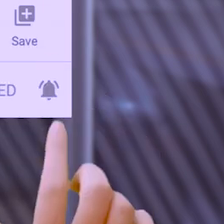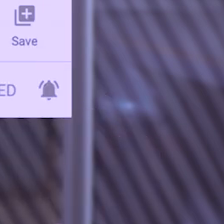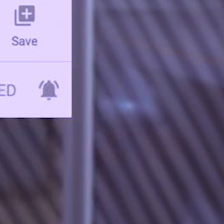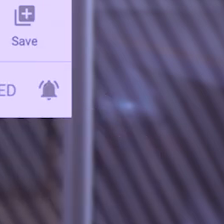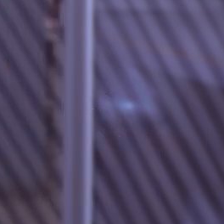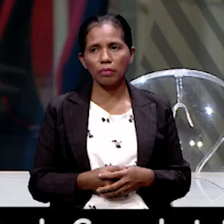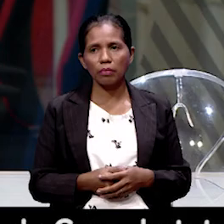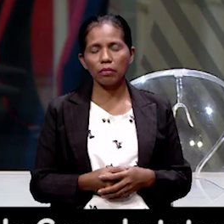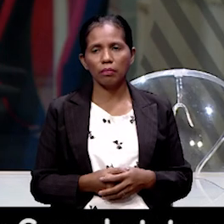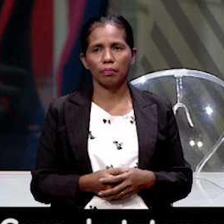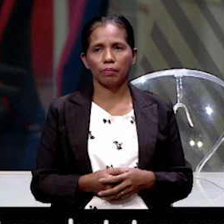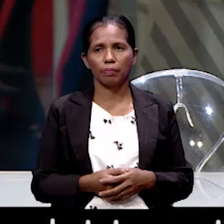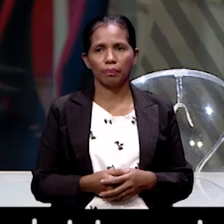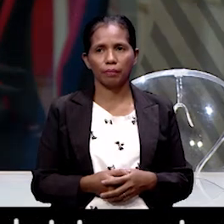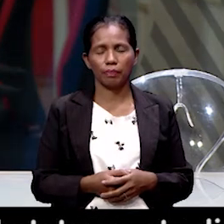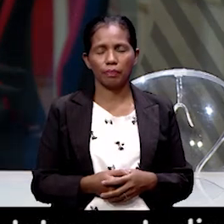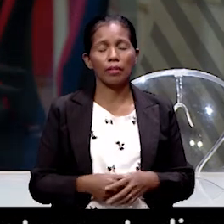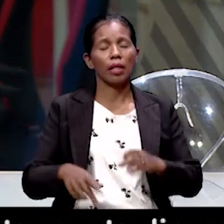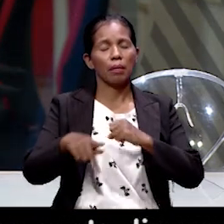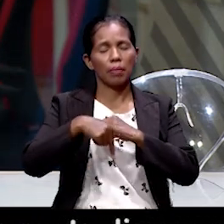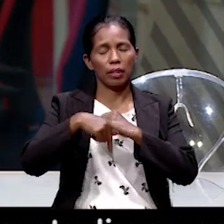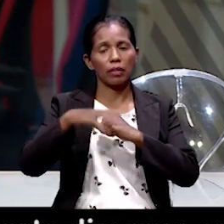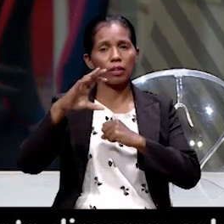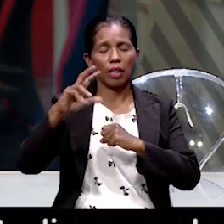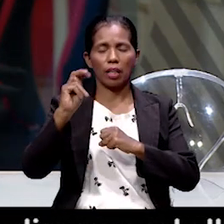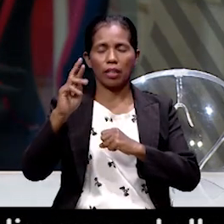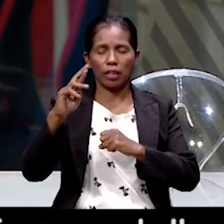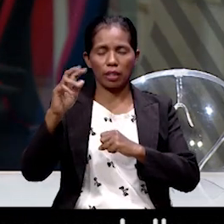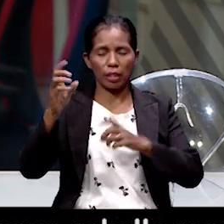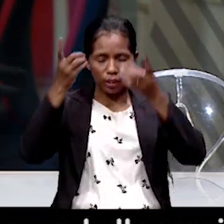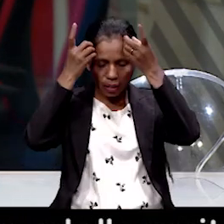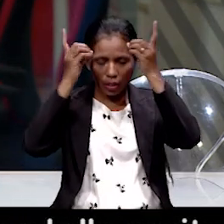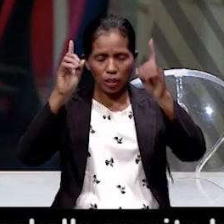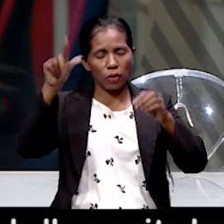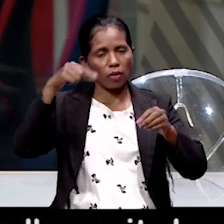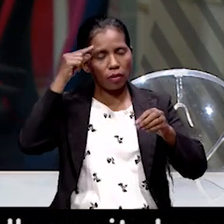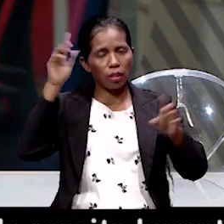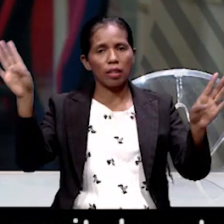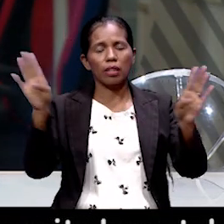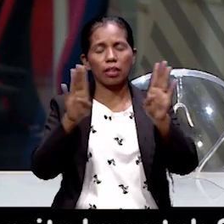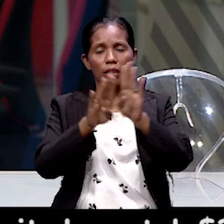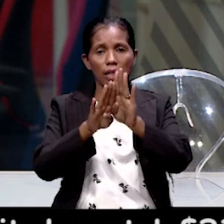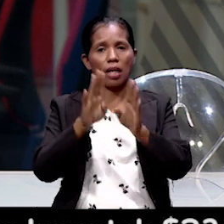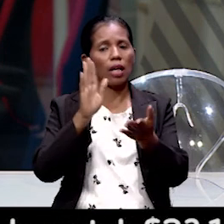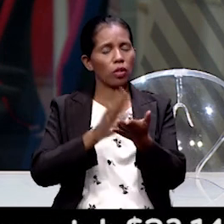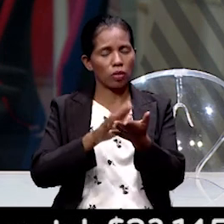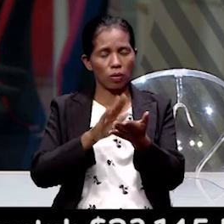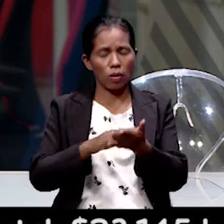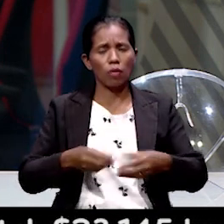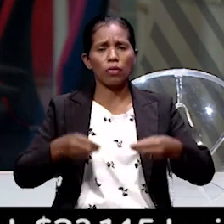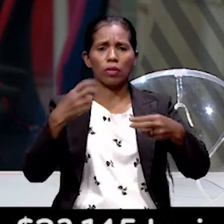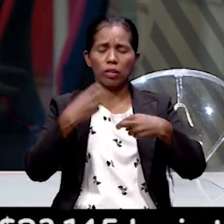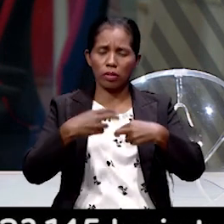de notificação. Bancada CNRT considera decisão-governo-taca-aulas-aprendizagem foi impacto